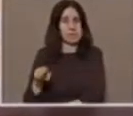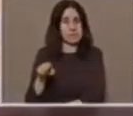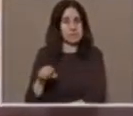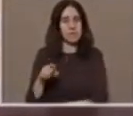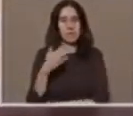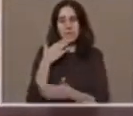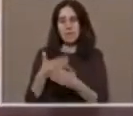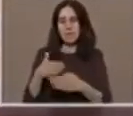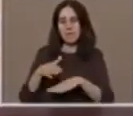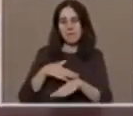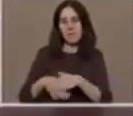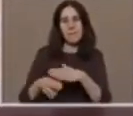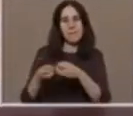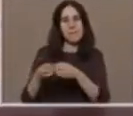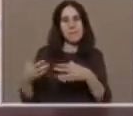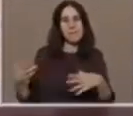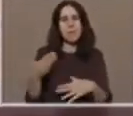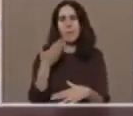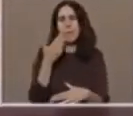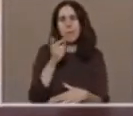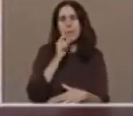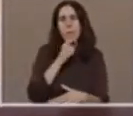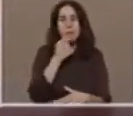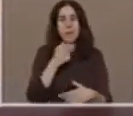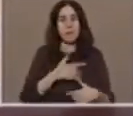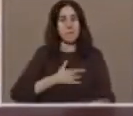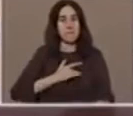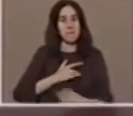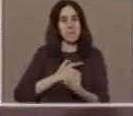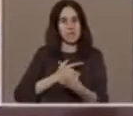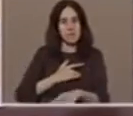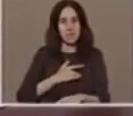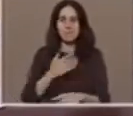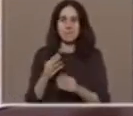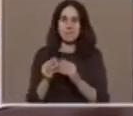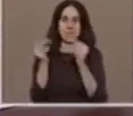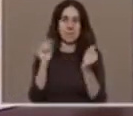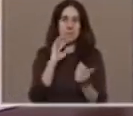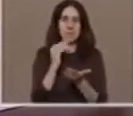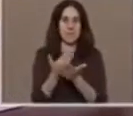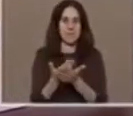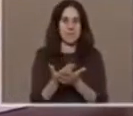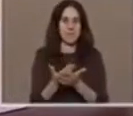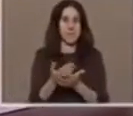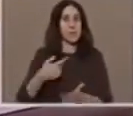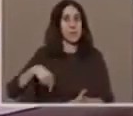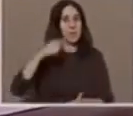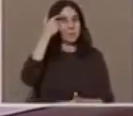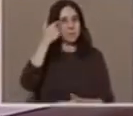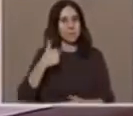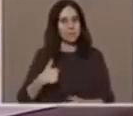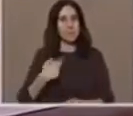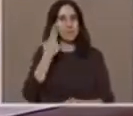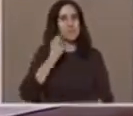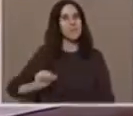de um gesto, mesmo que seja pequeno, mas feito por amor, que possibilita o milagre. E nós sabemos, na